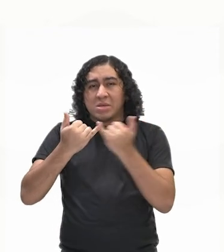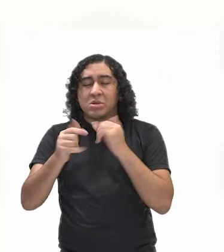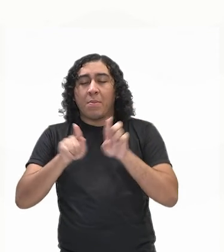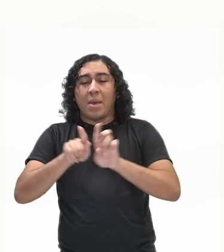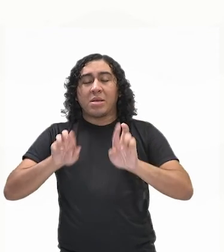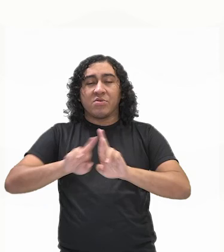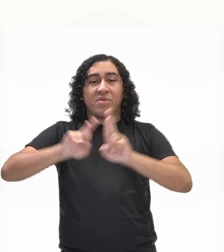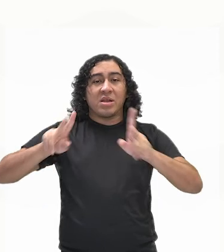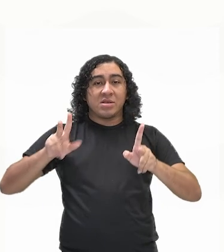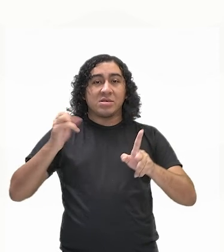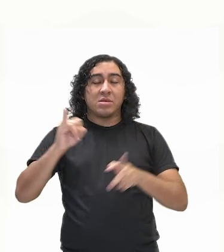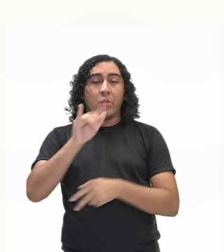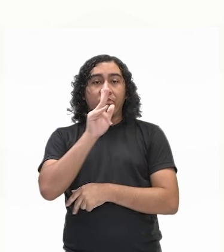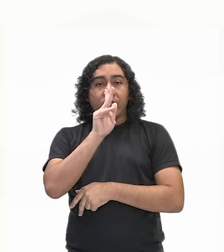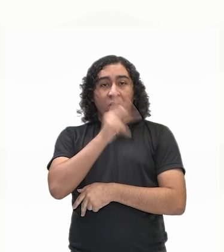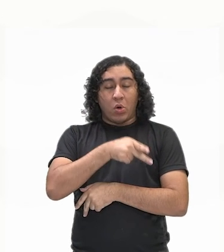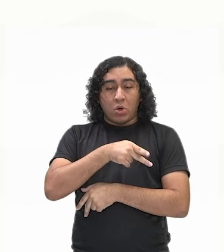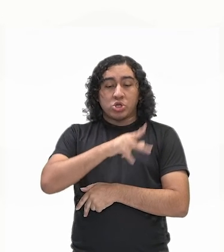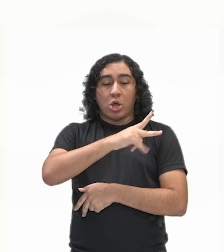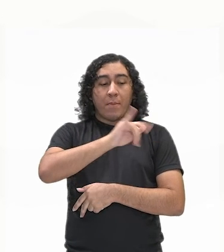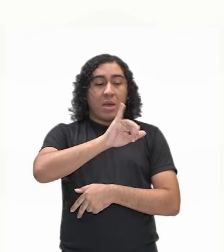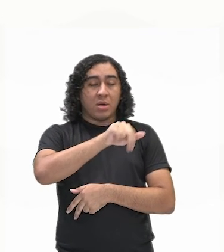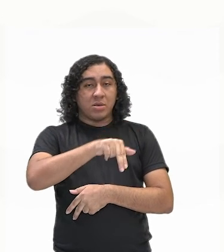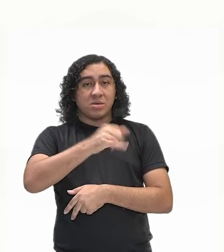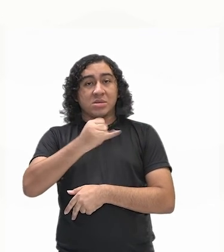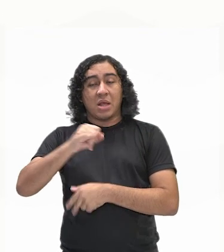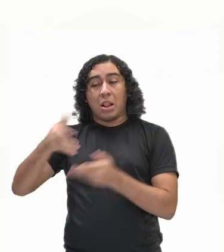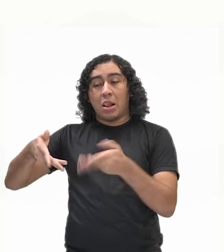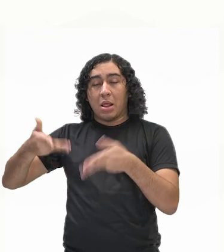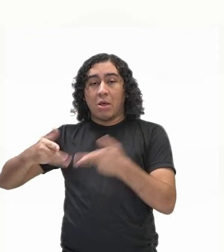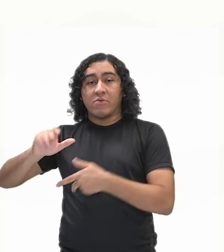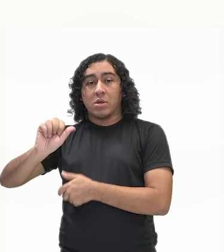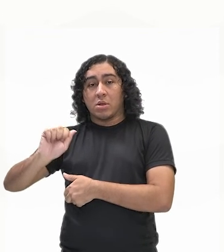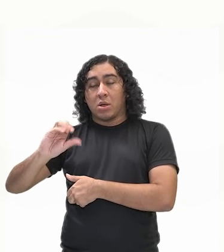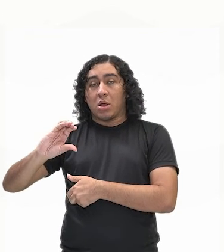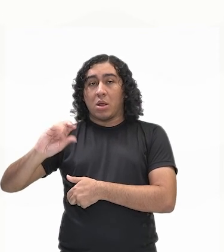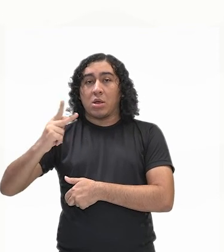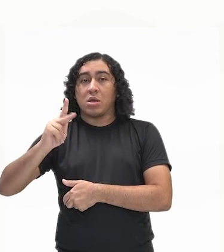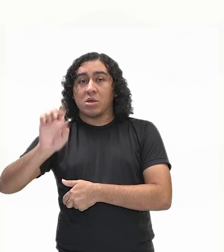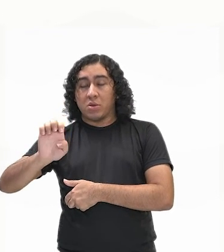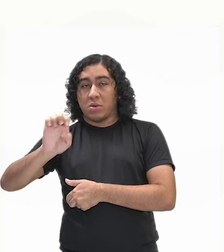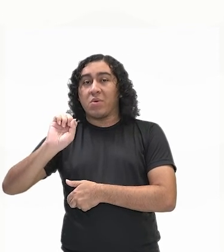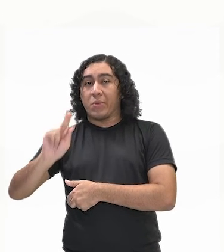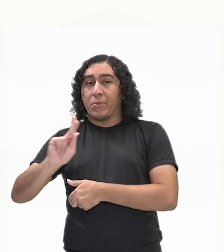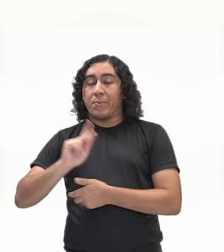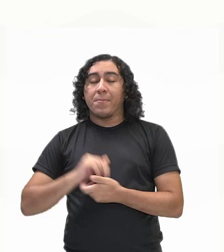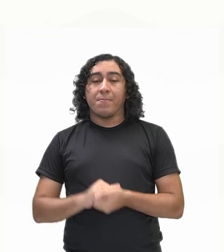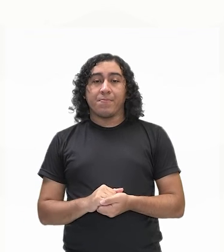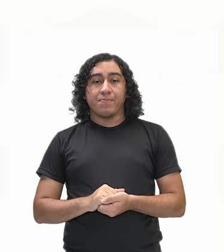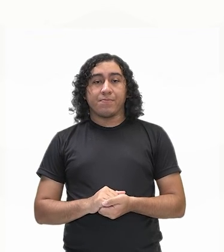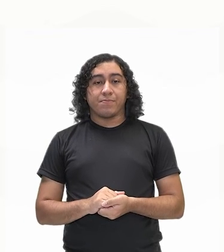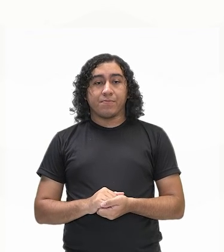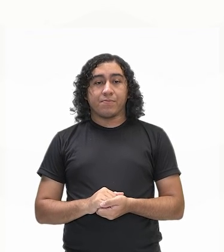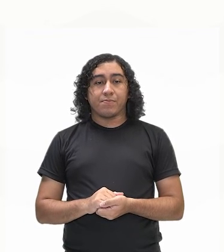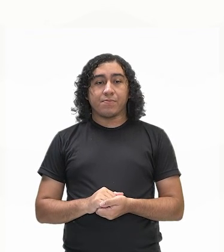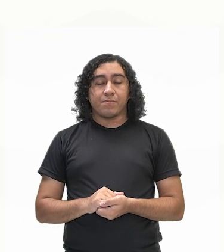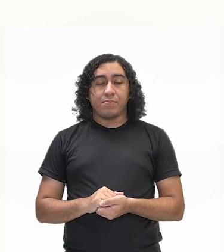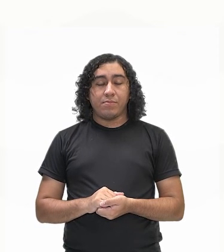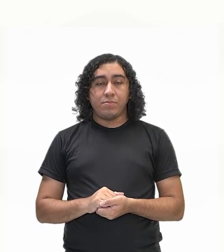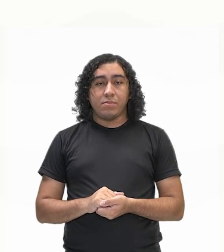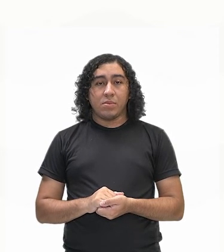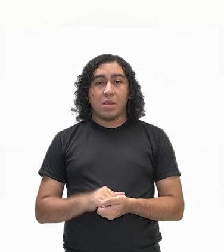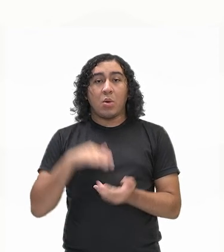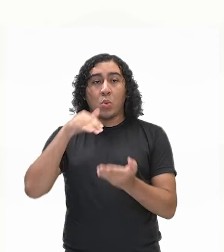pouquinho divergente. Se for uma dor mais forte, pain. Se for uma dor mais leve, ache, tá? E não é ache, tá, gente?